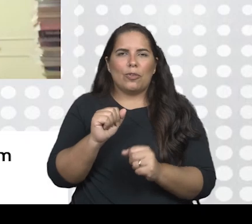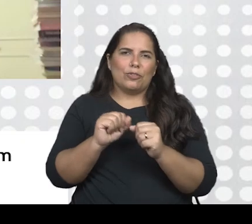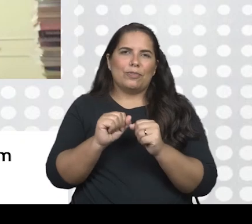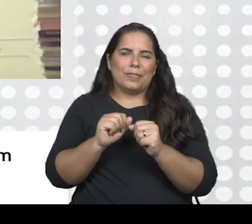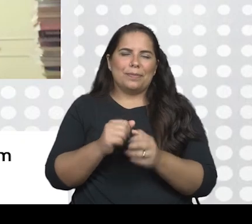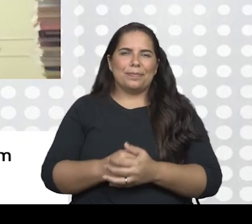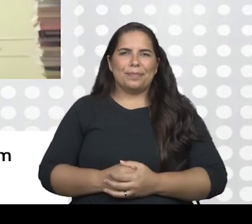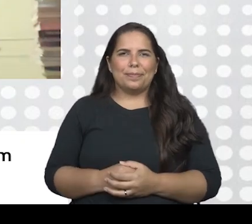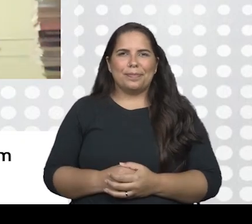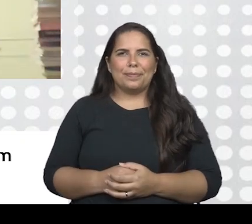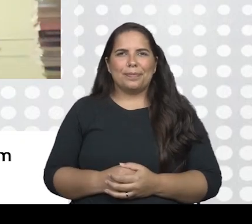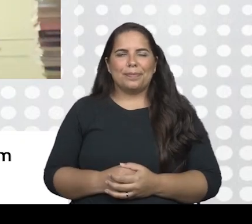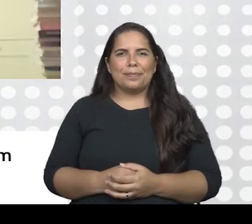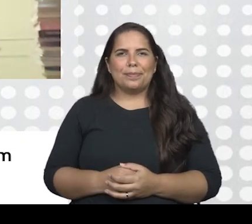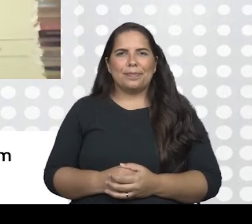a desenvolver.